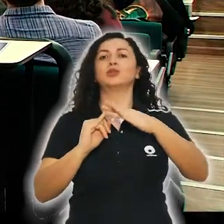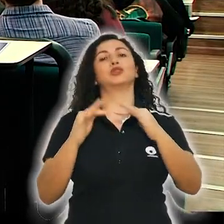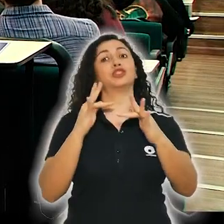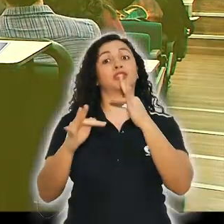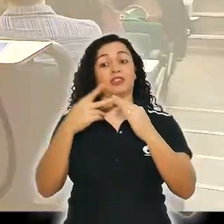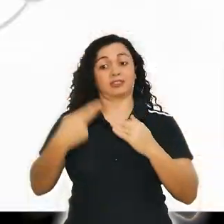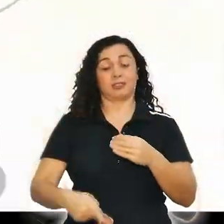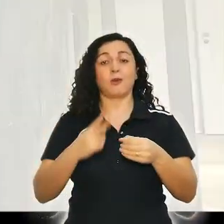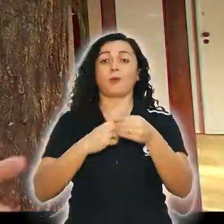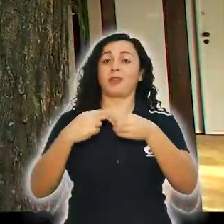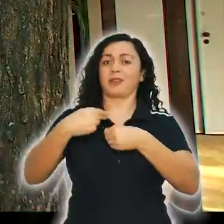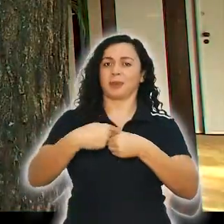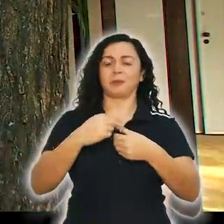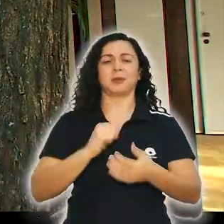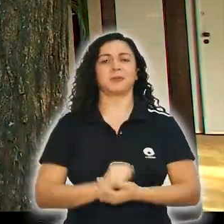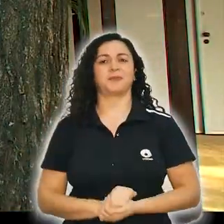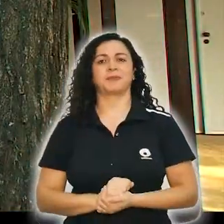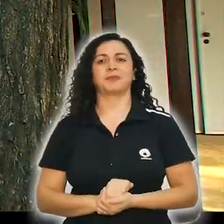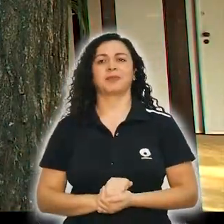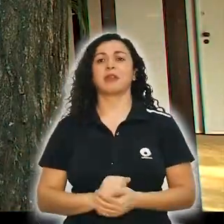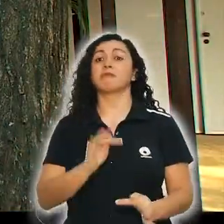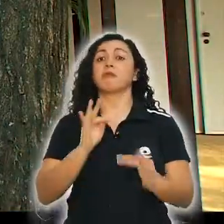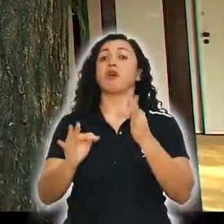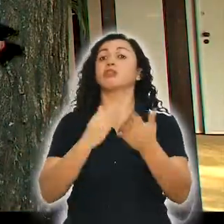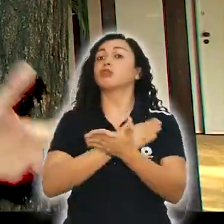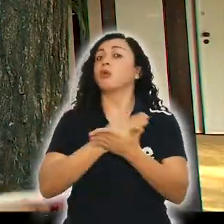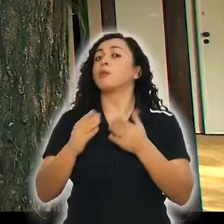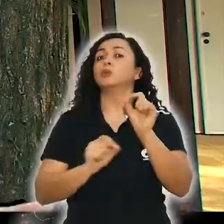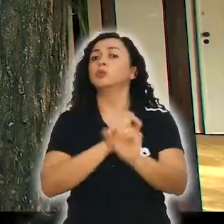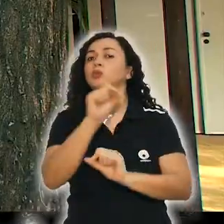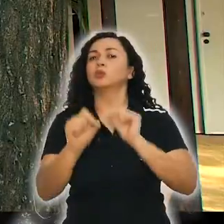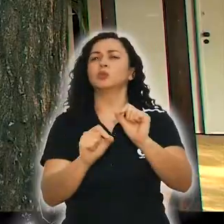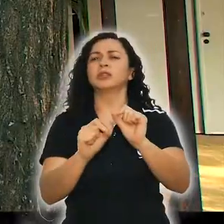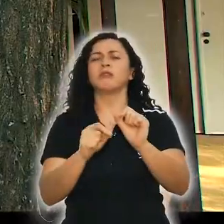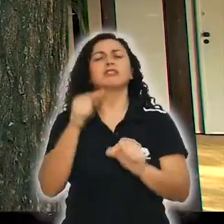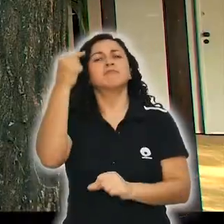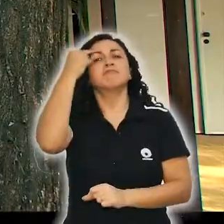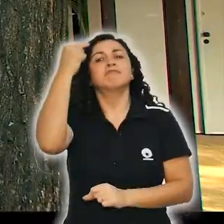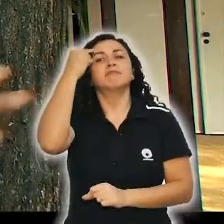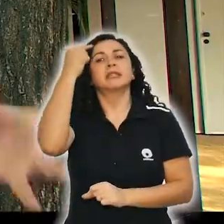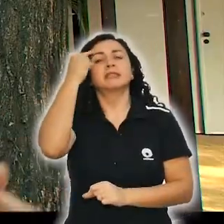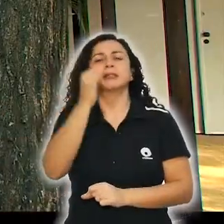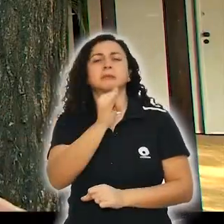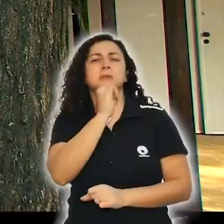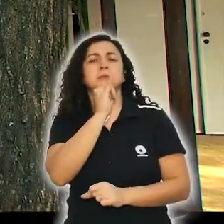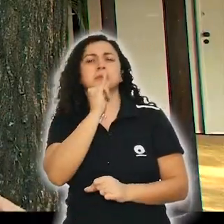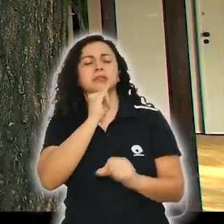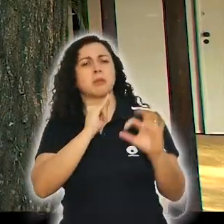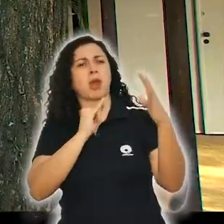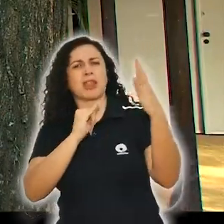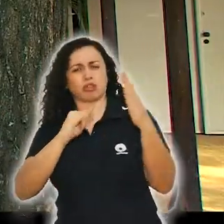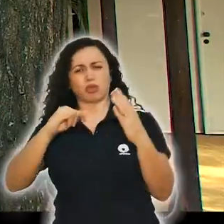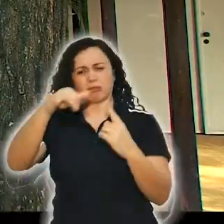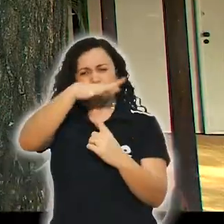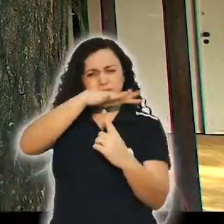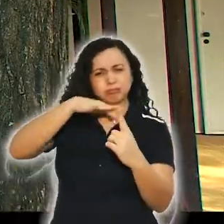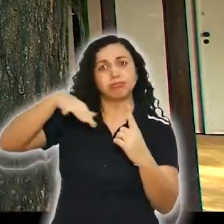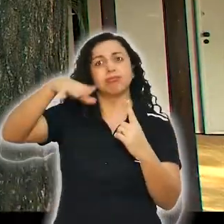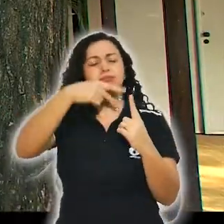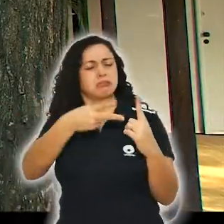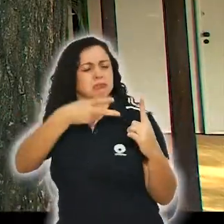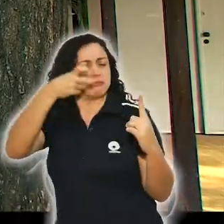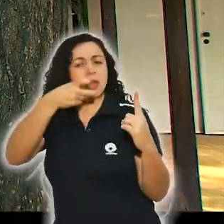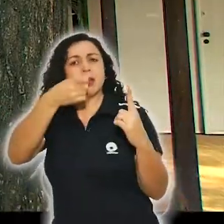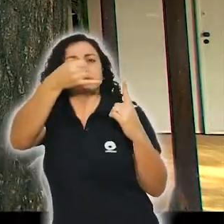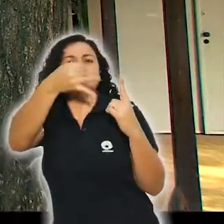da Unicamp. A física, na verdade, começa com você pensar a partir de tentar fazer uma descrição da natureza. Essa